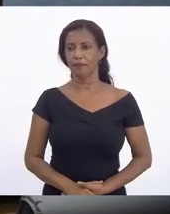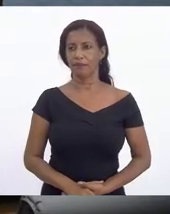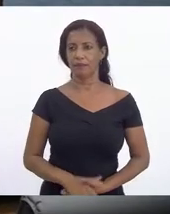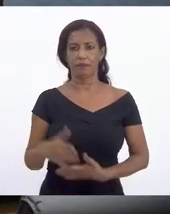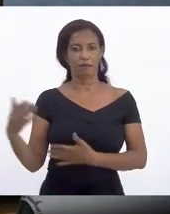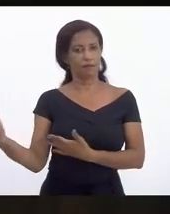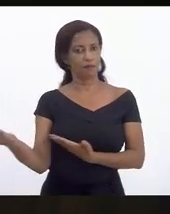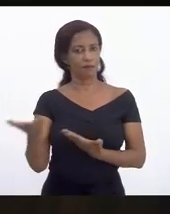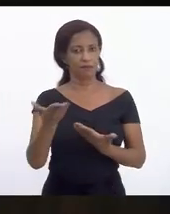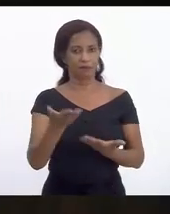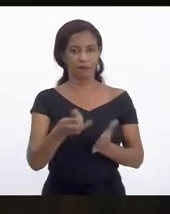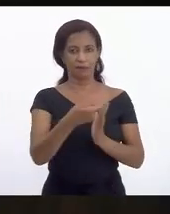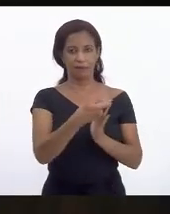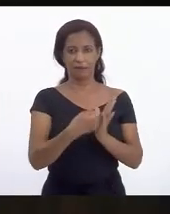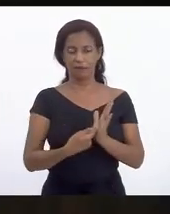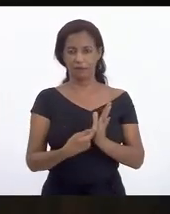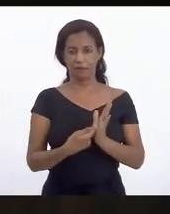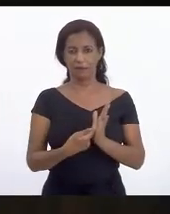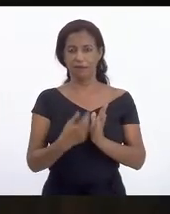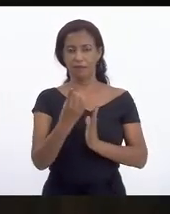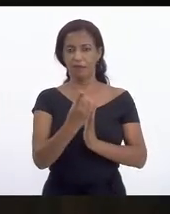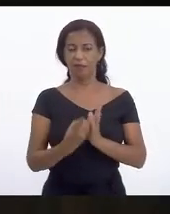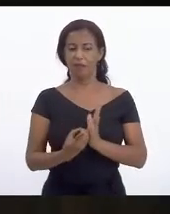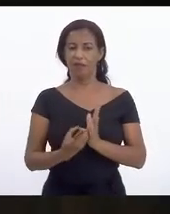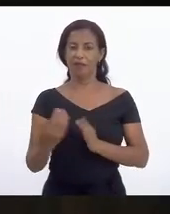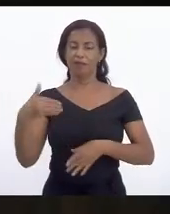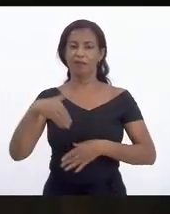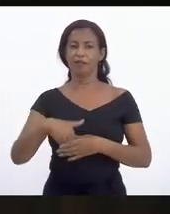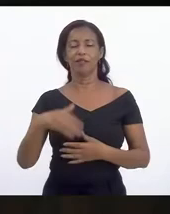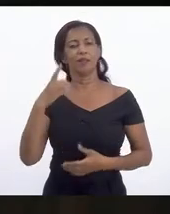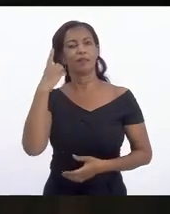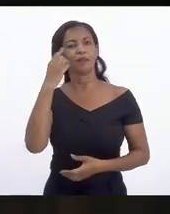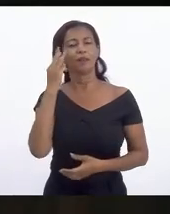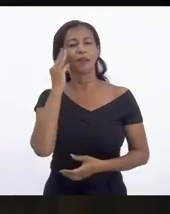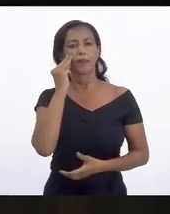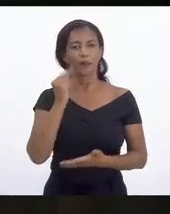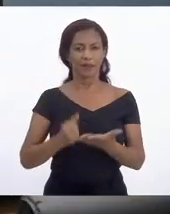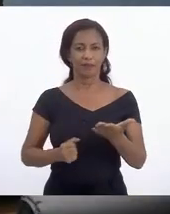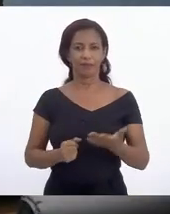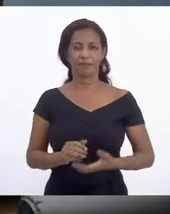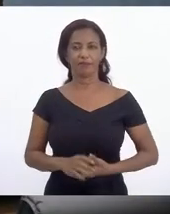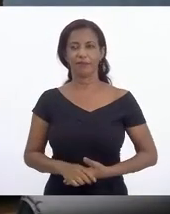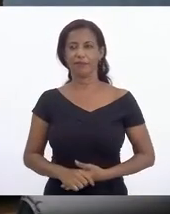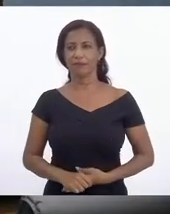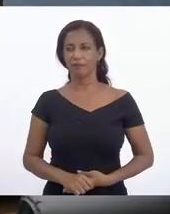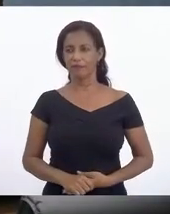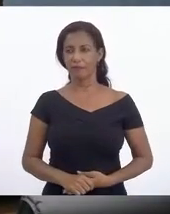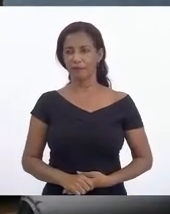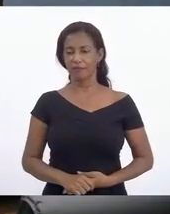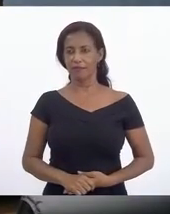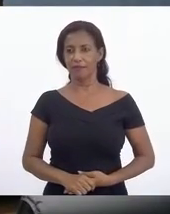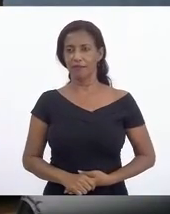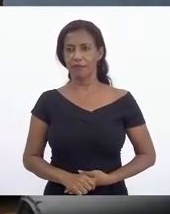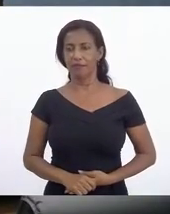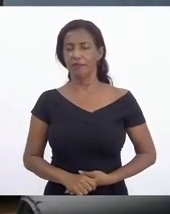Próxima oradora inscrita para declaração de voto, deputada Mônica Francisco.